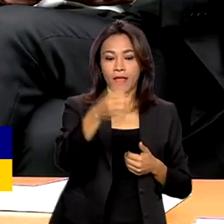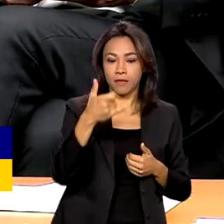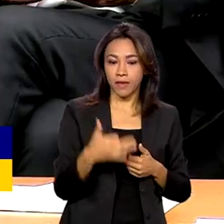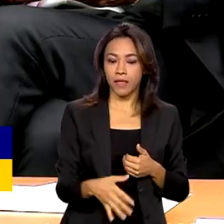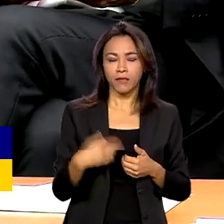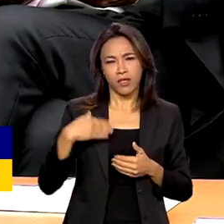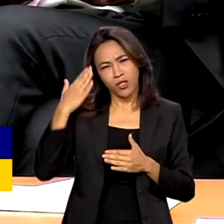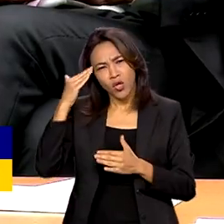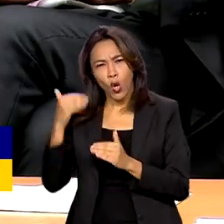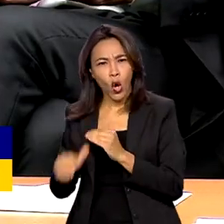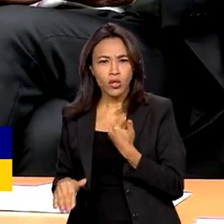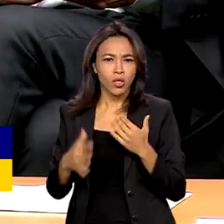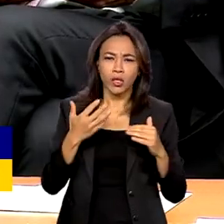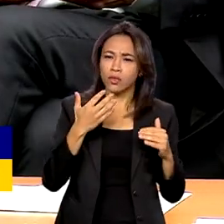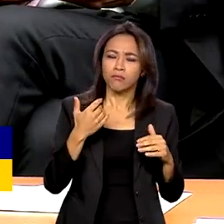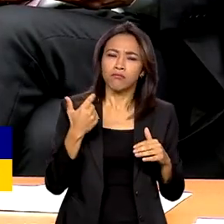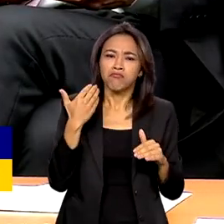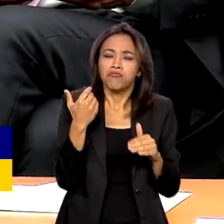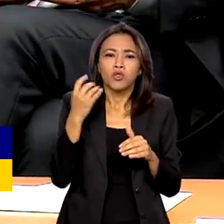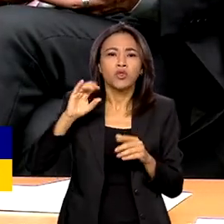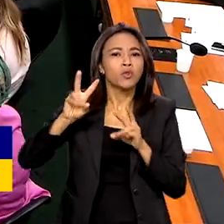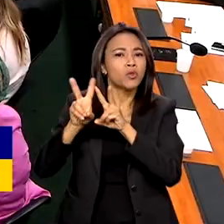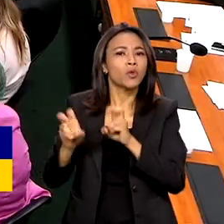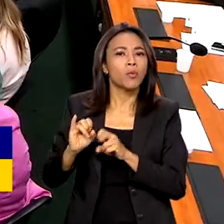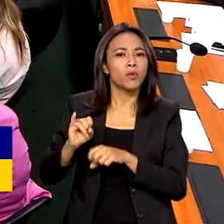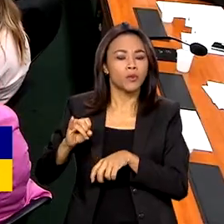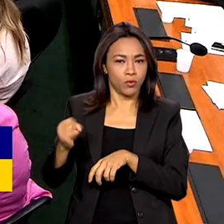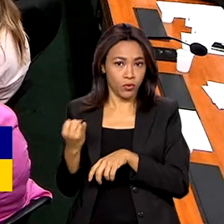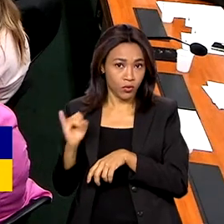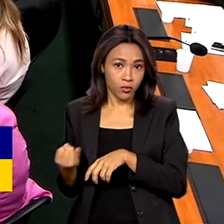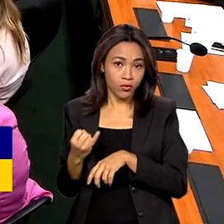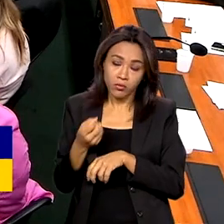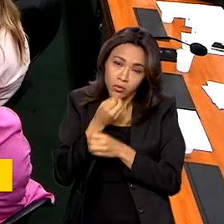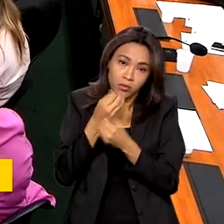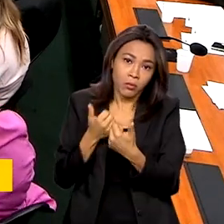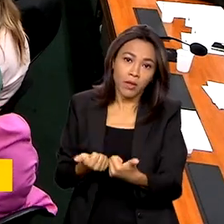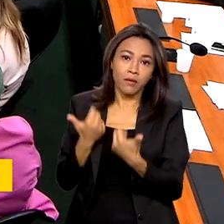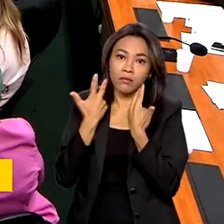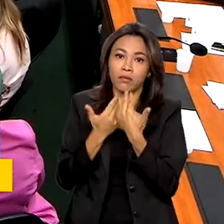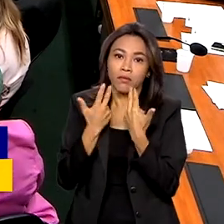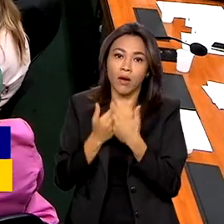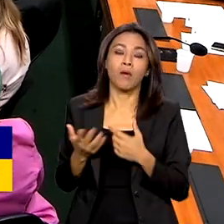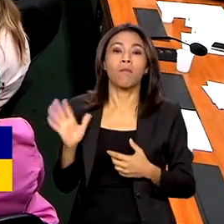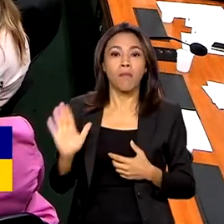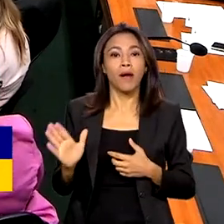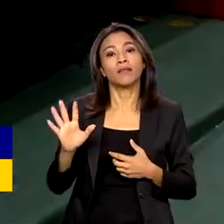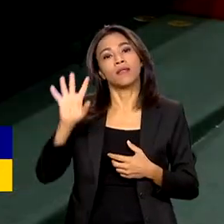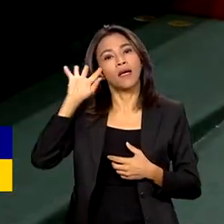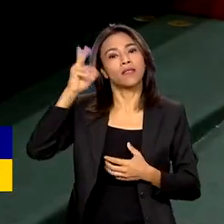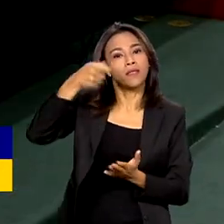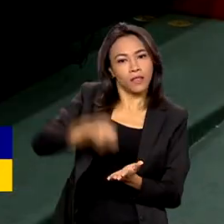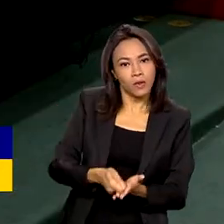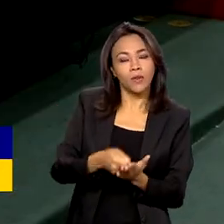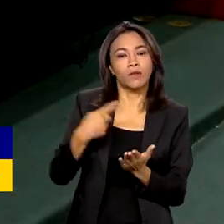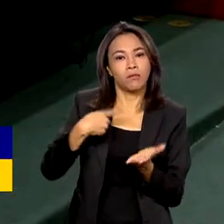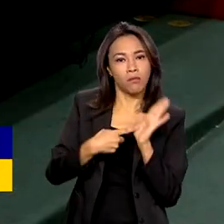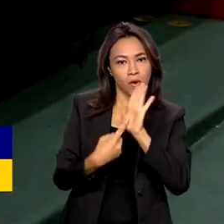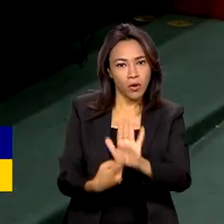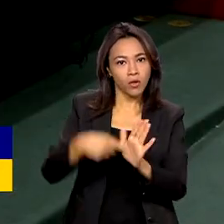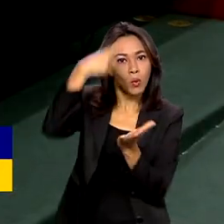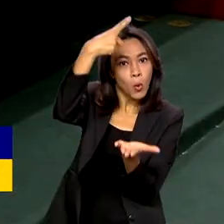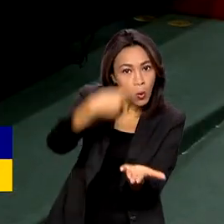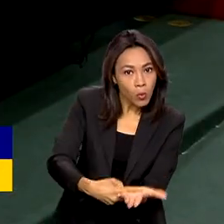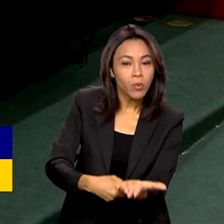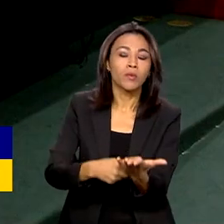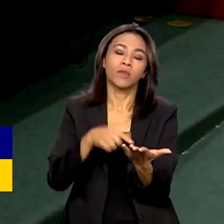na discordância em relação aos juros praticados no país mas acredita que as medidas tomadas sinalizam um compromisso fiscal que deveria ser